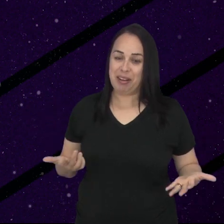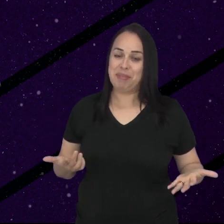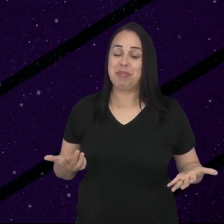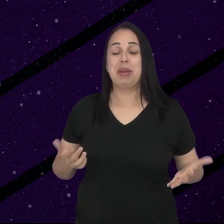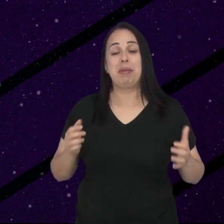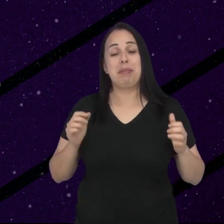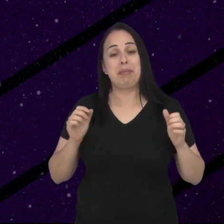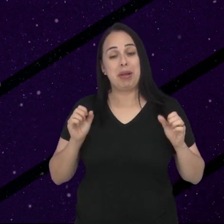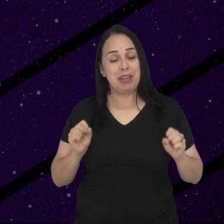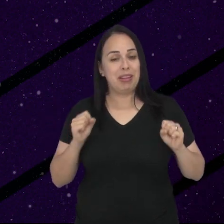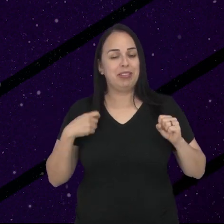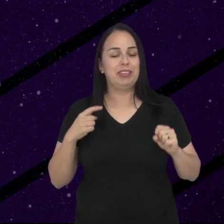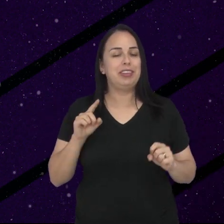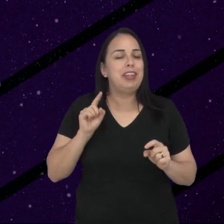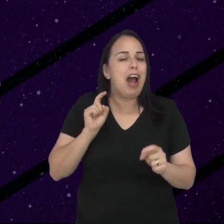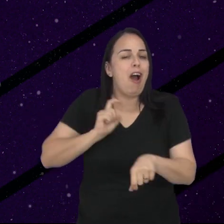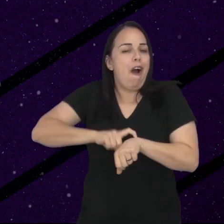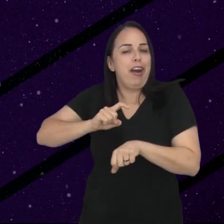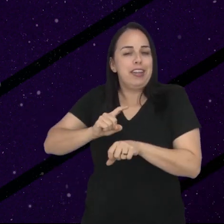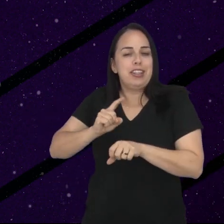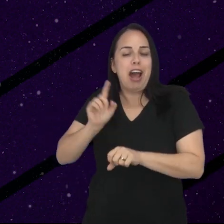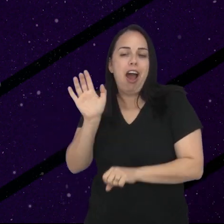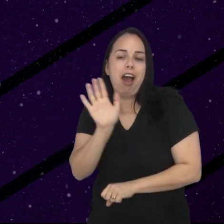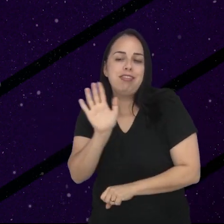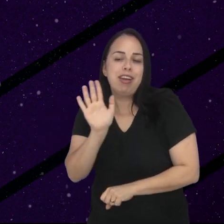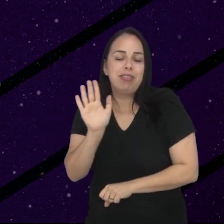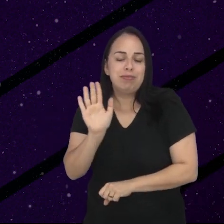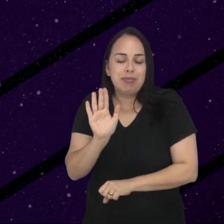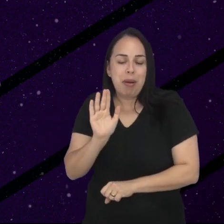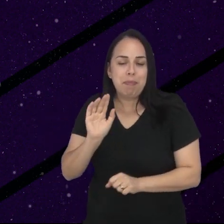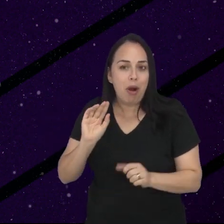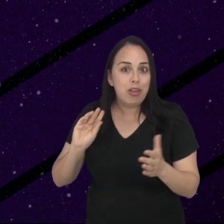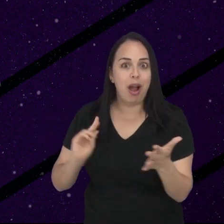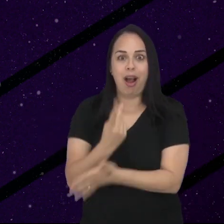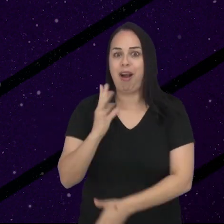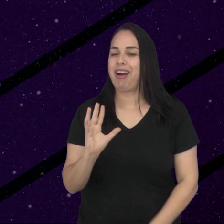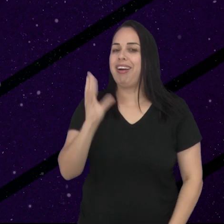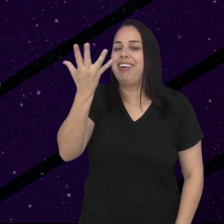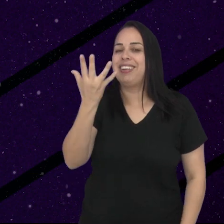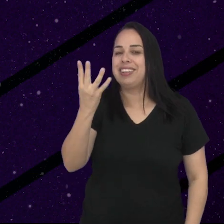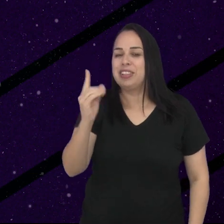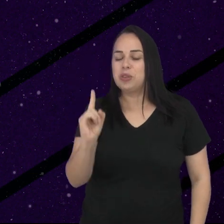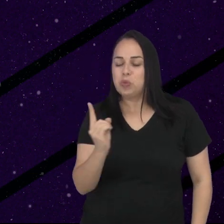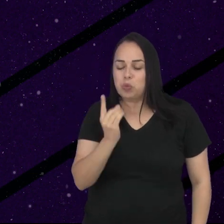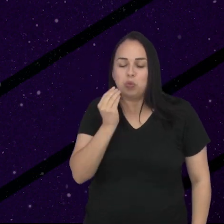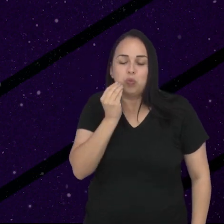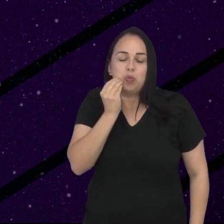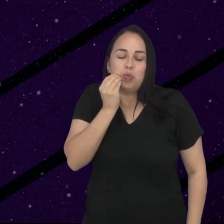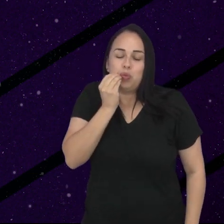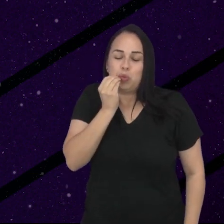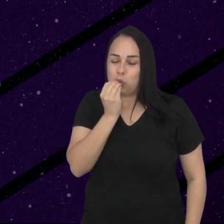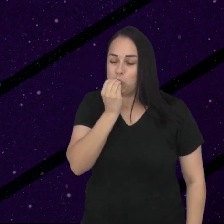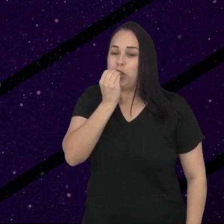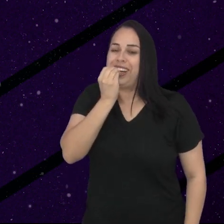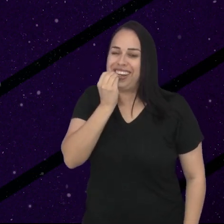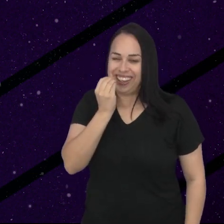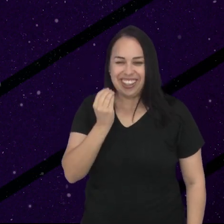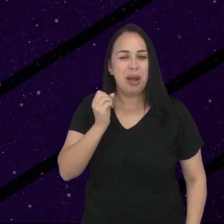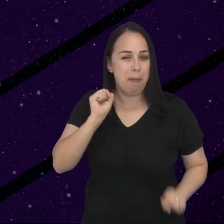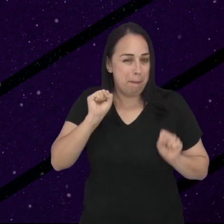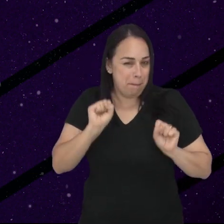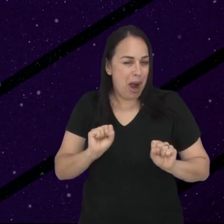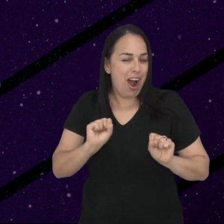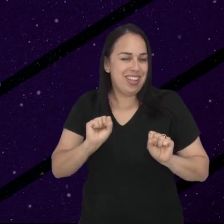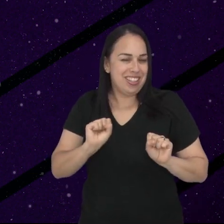seja ali, na hora de se despedir, que alguma coisa pode acontecer. Tipo, um beijinho disfarçado no cantinho da